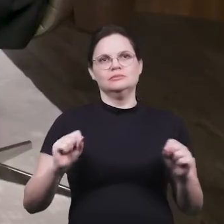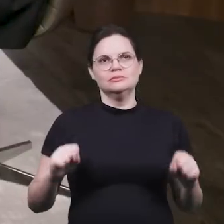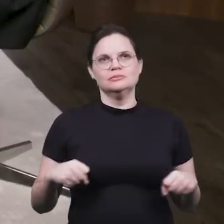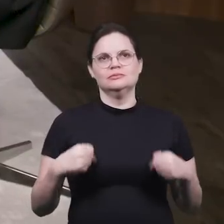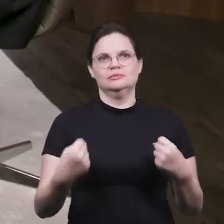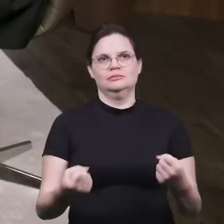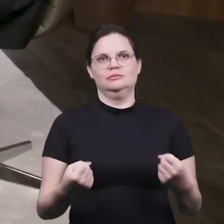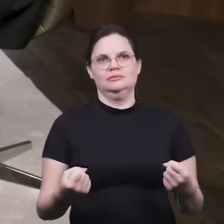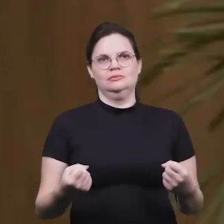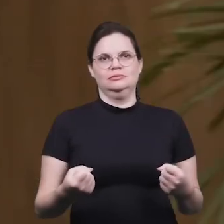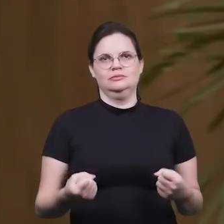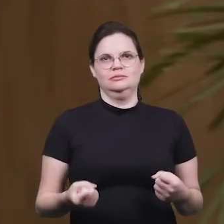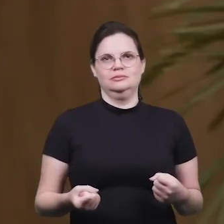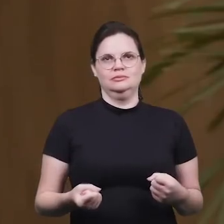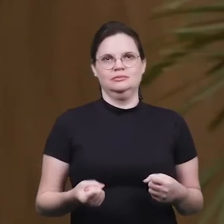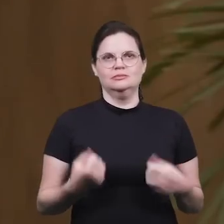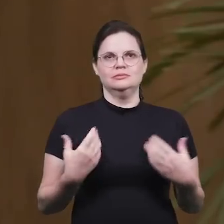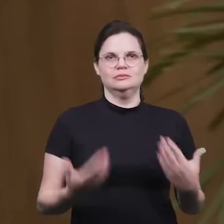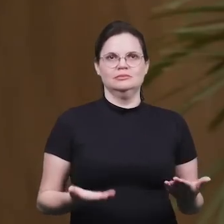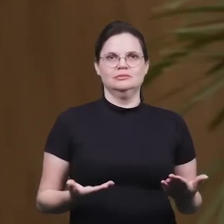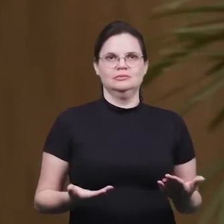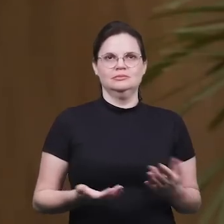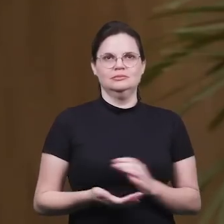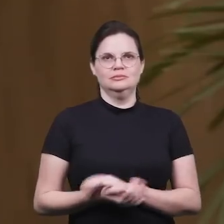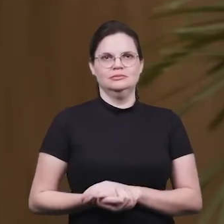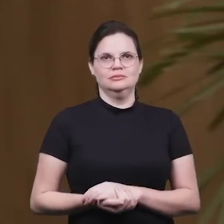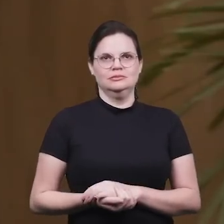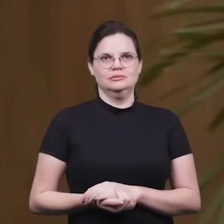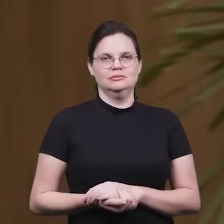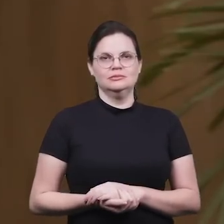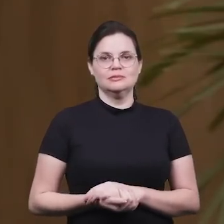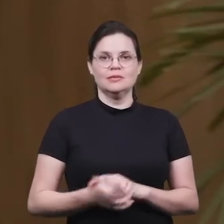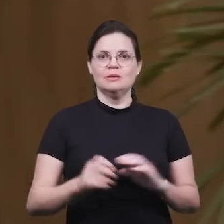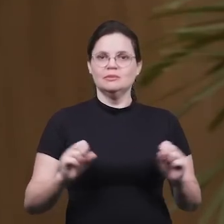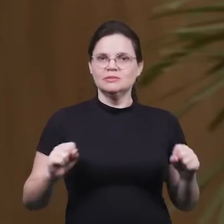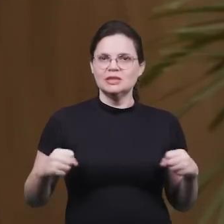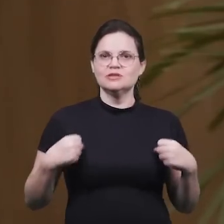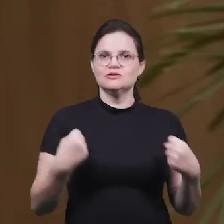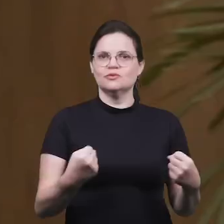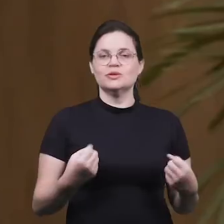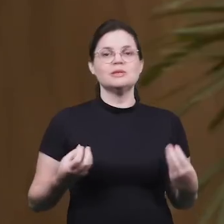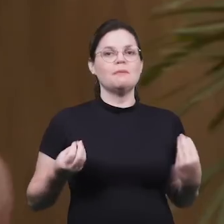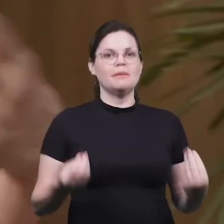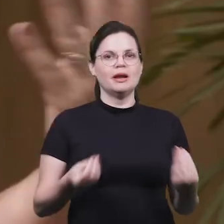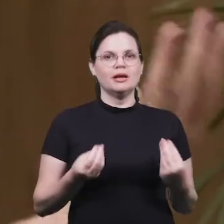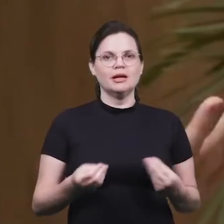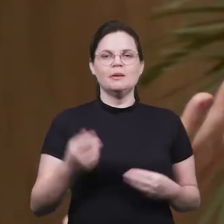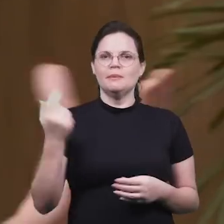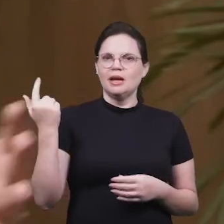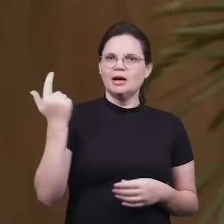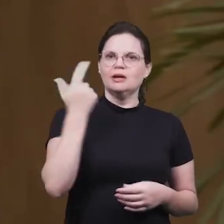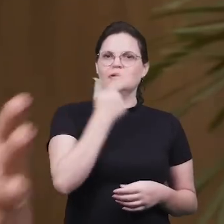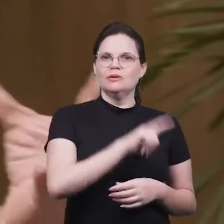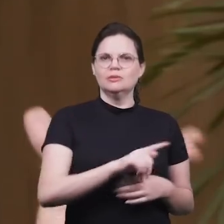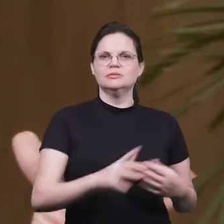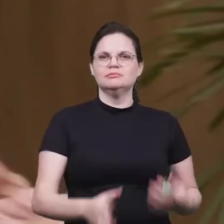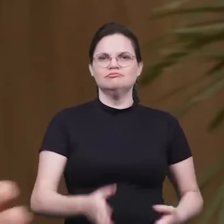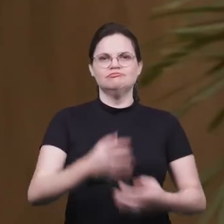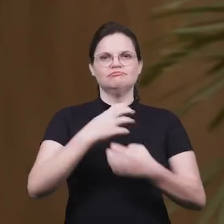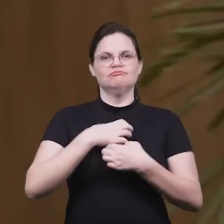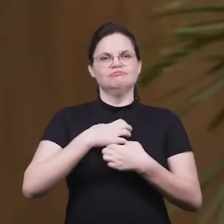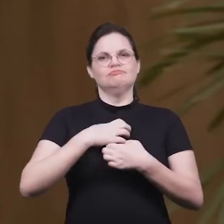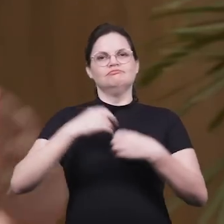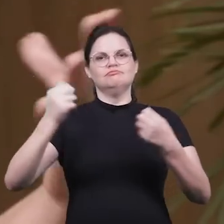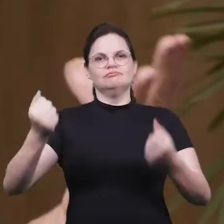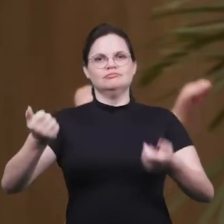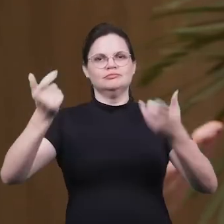para esse buraco que todos temos, né? Que é preenchido apenas pelo Senhor, mesmo sem num lugar, né? E esse